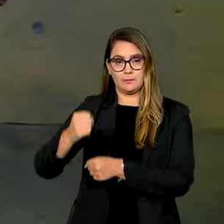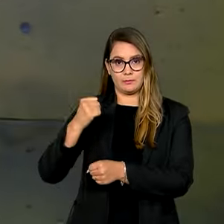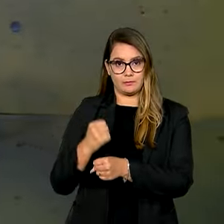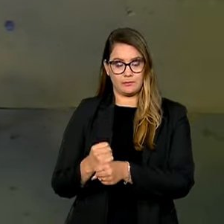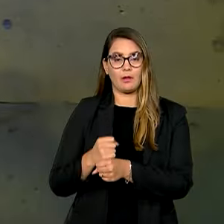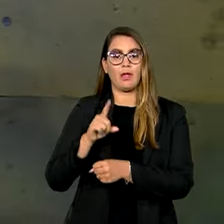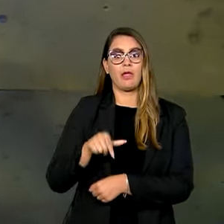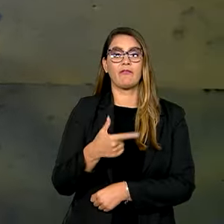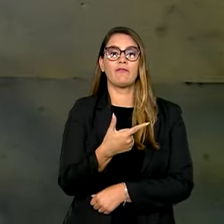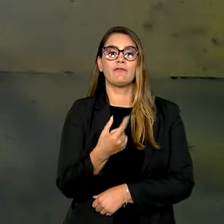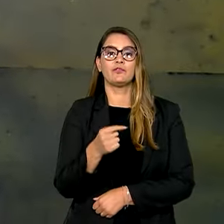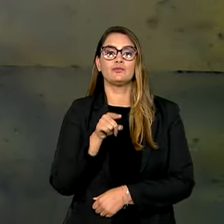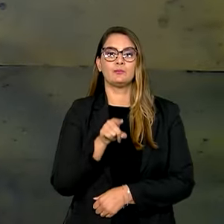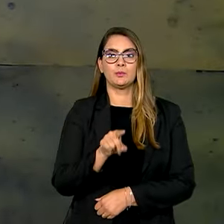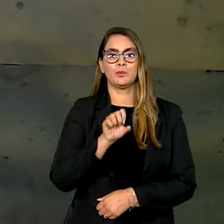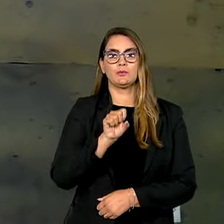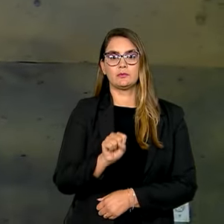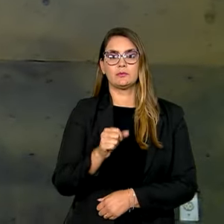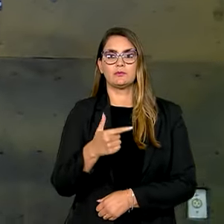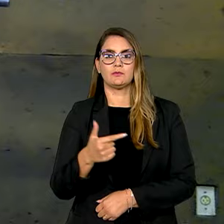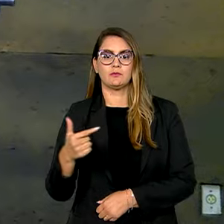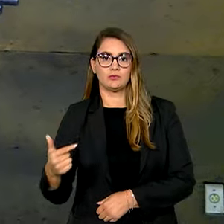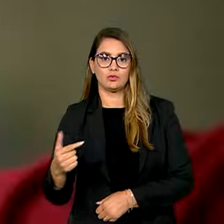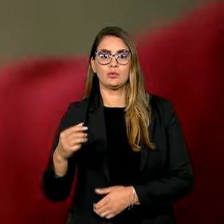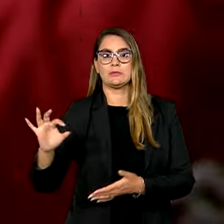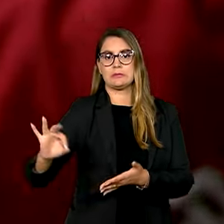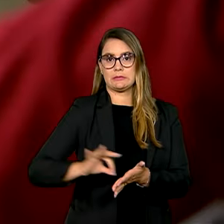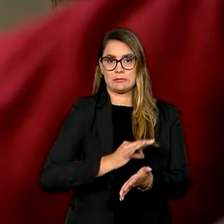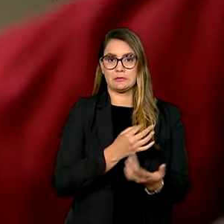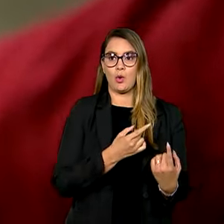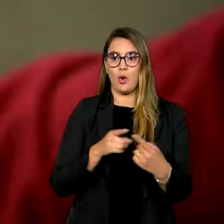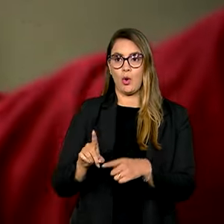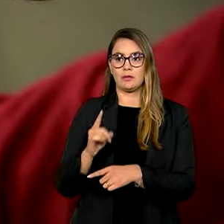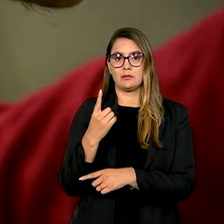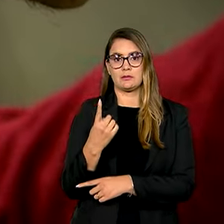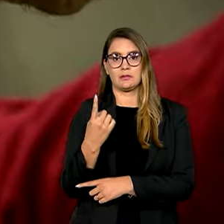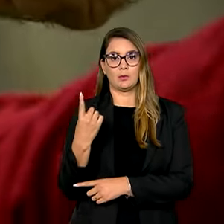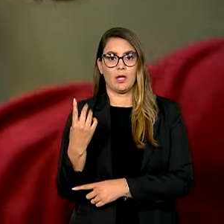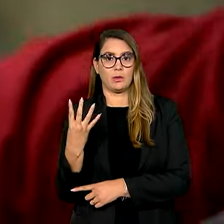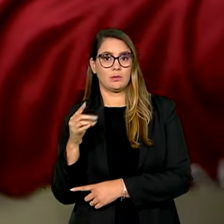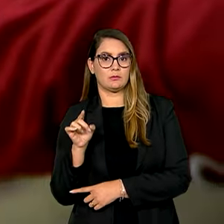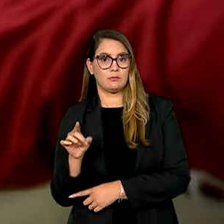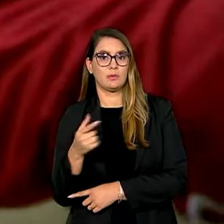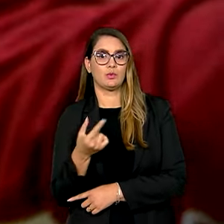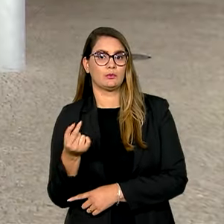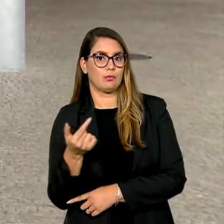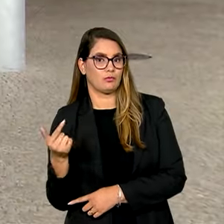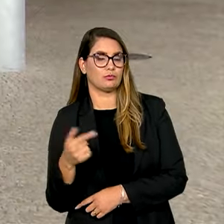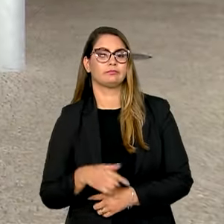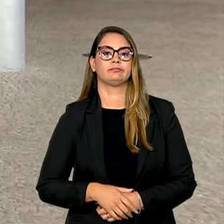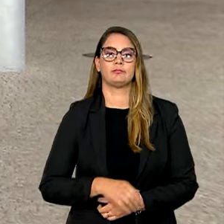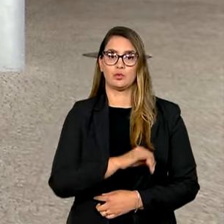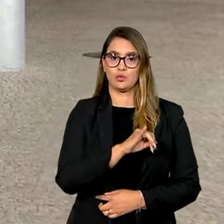foram 20.822 cadastros contra 114.000 em 2022